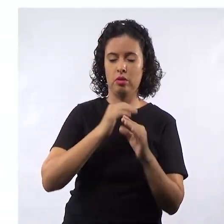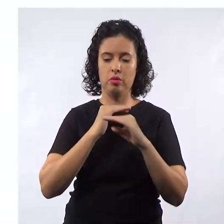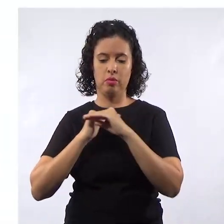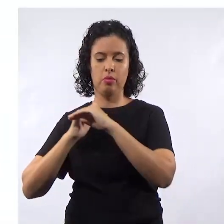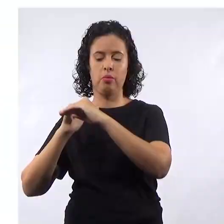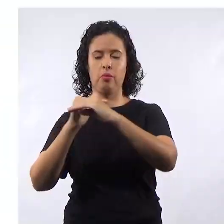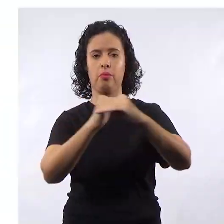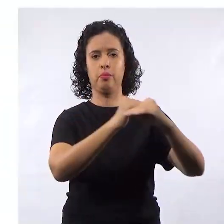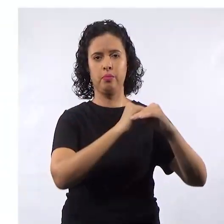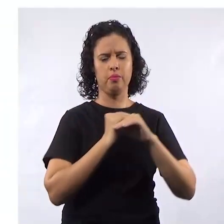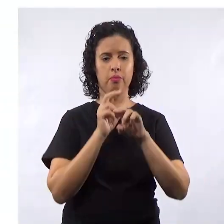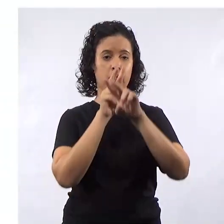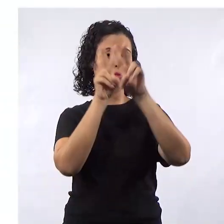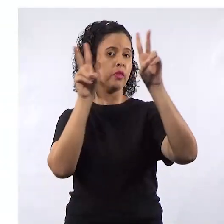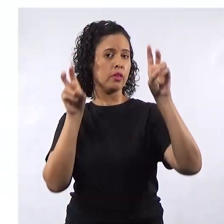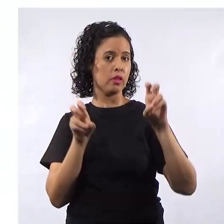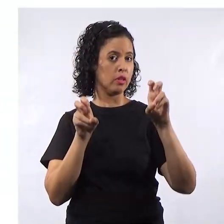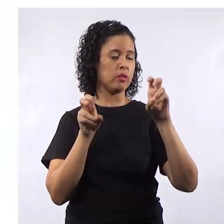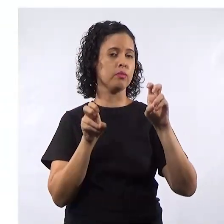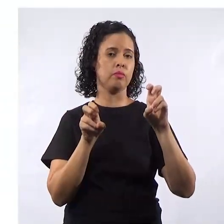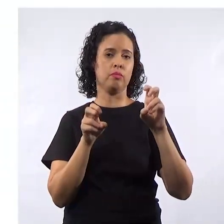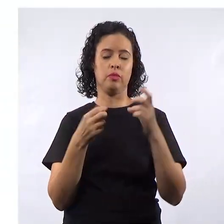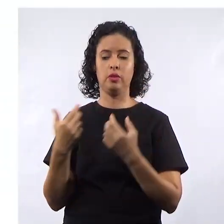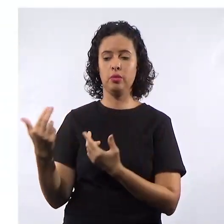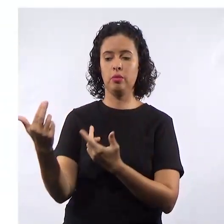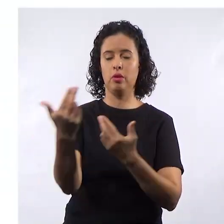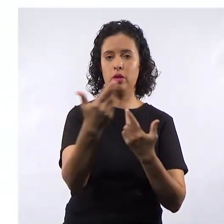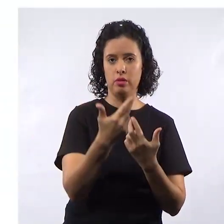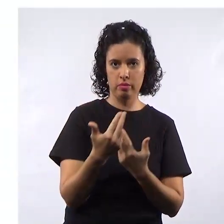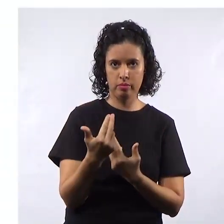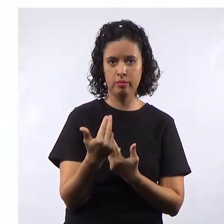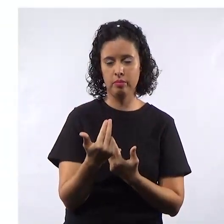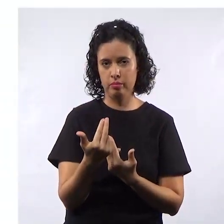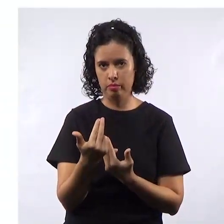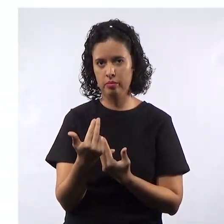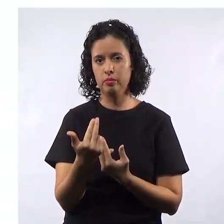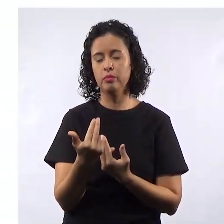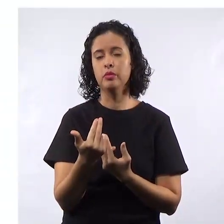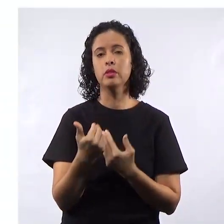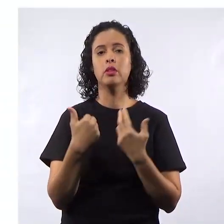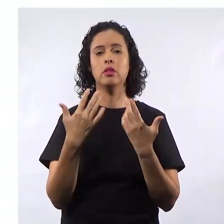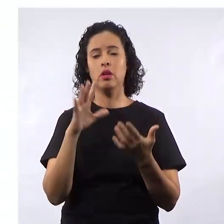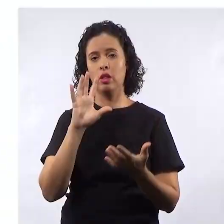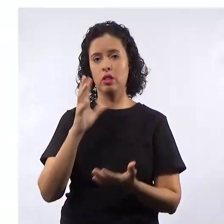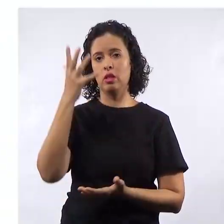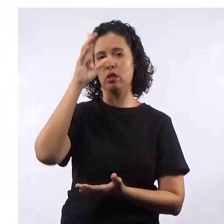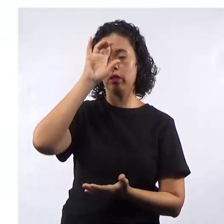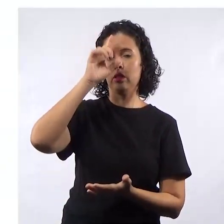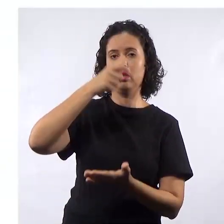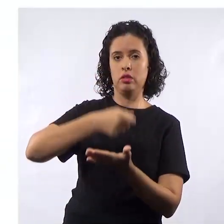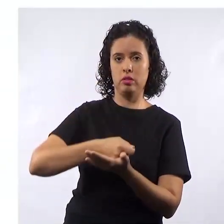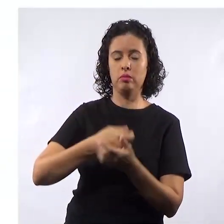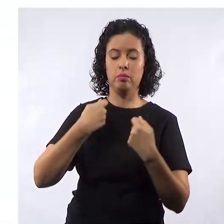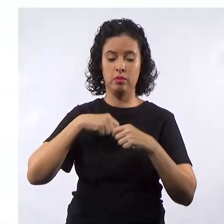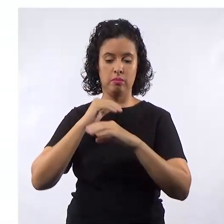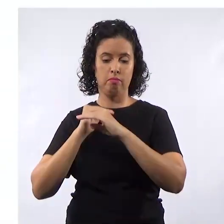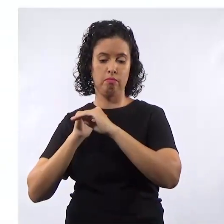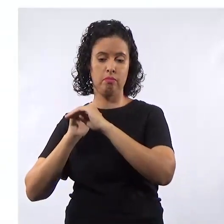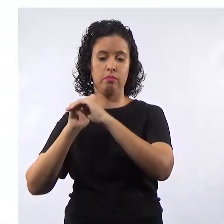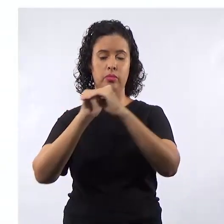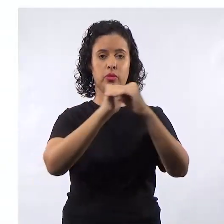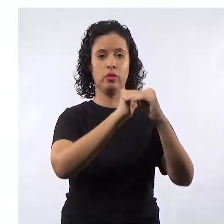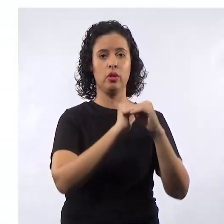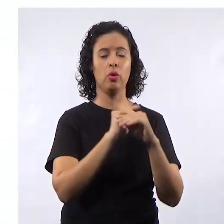sentido acerca de determinada questão, ou seja, a questão tem que ser a mesma, né? E as decisões têm que ser uniformes. Então, o